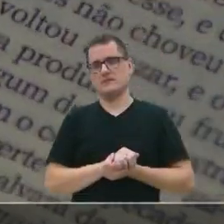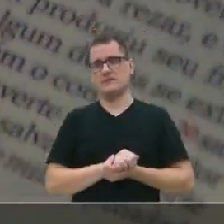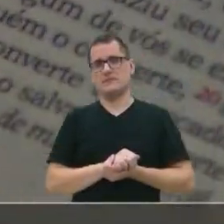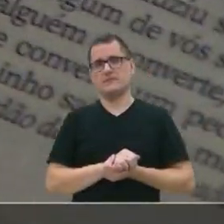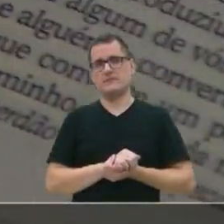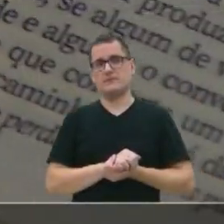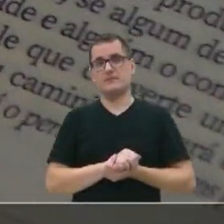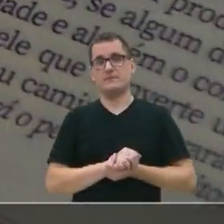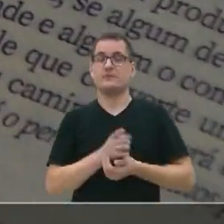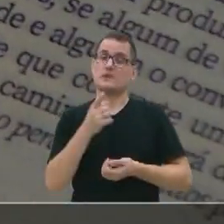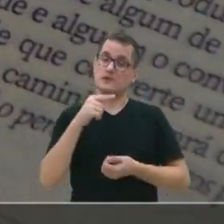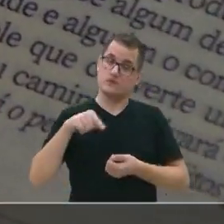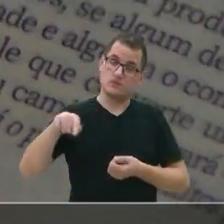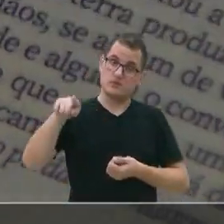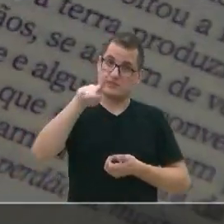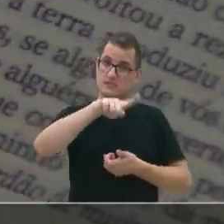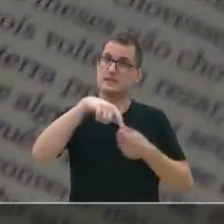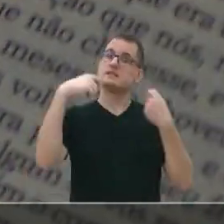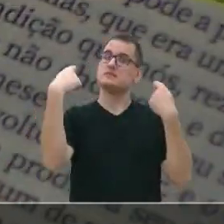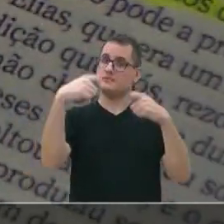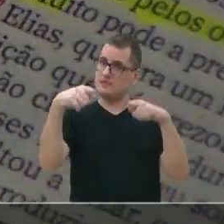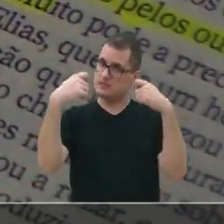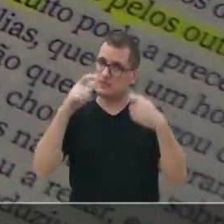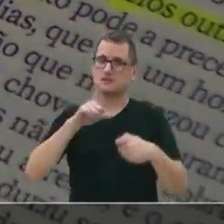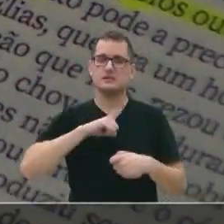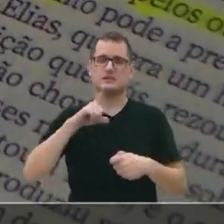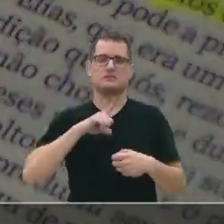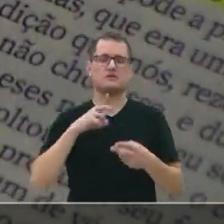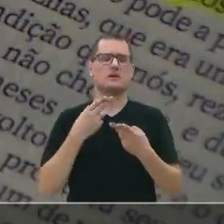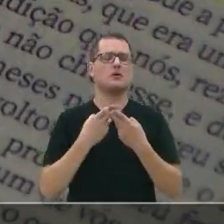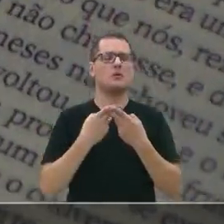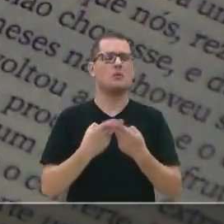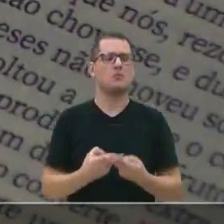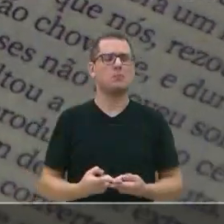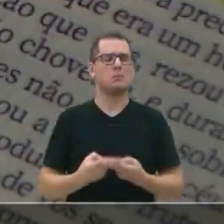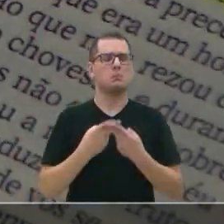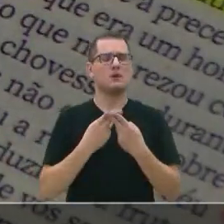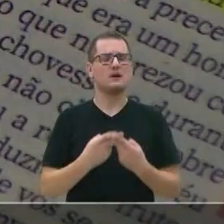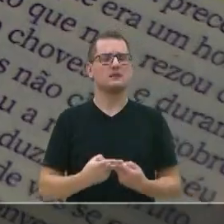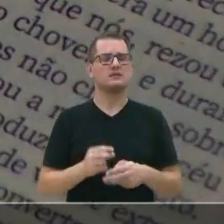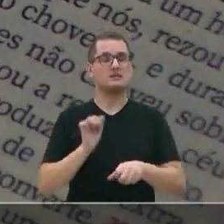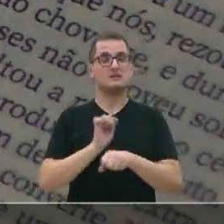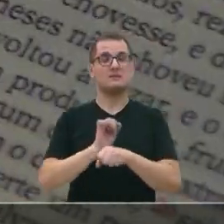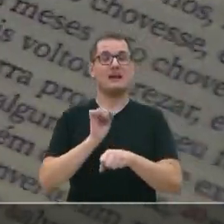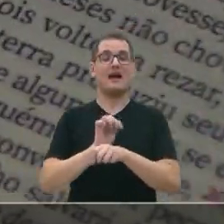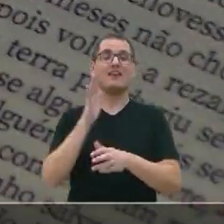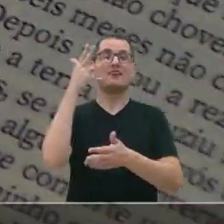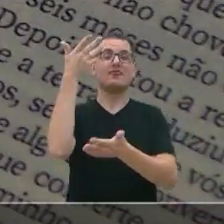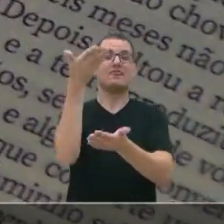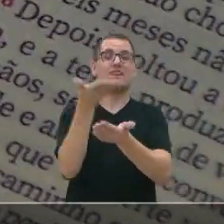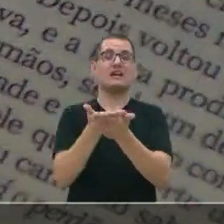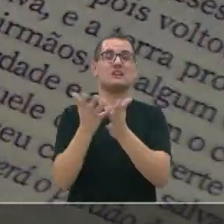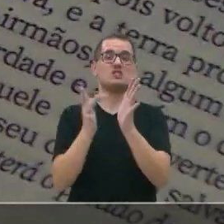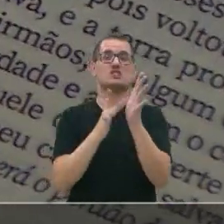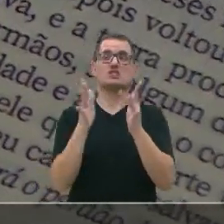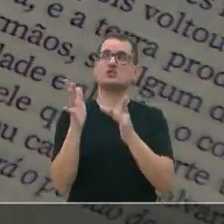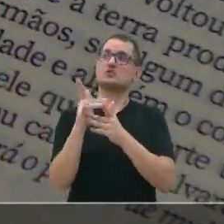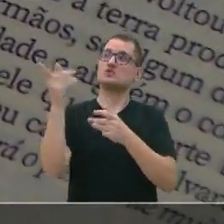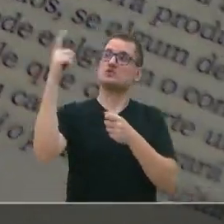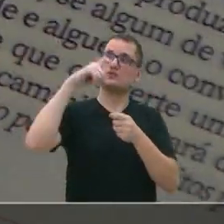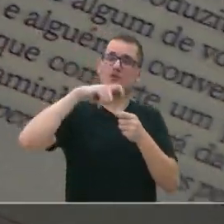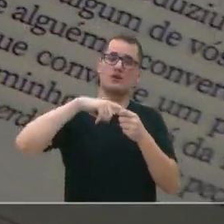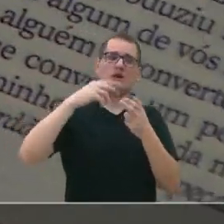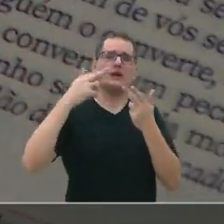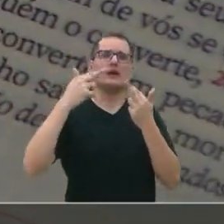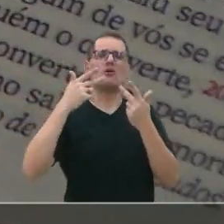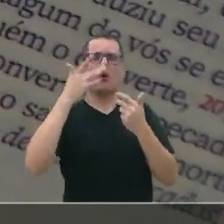sede, pois, pacientes até a vinda do Senhor. Vede como o lavrador espera